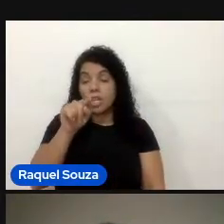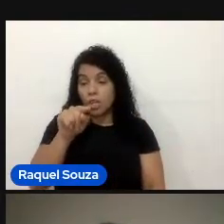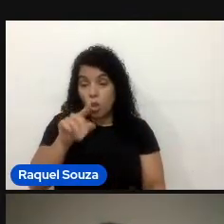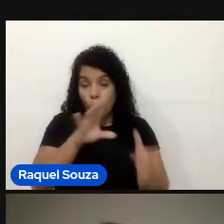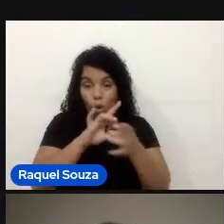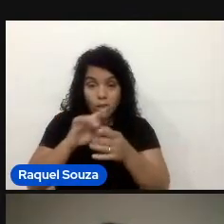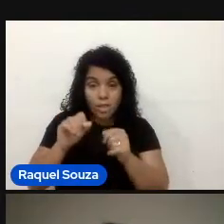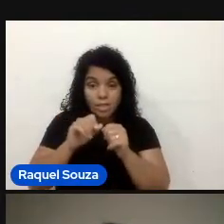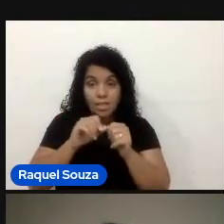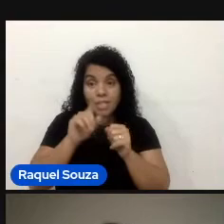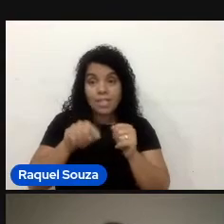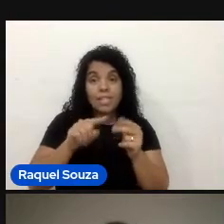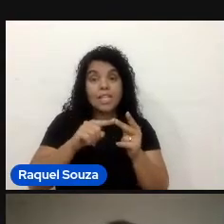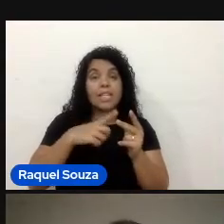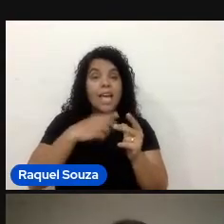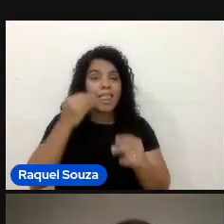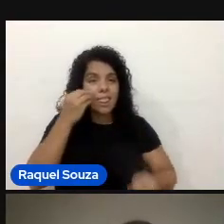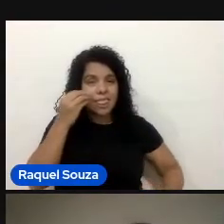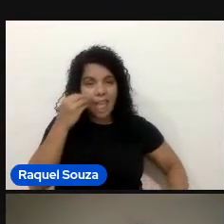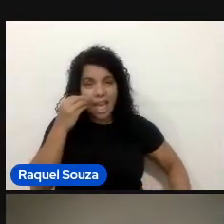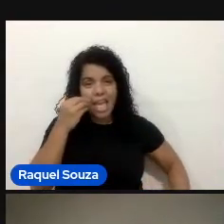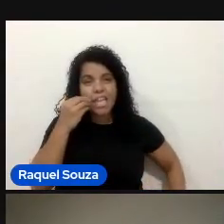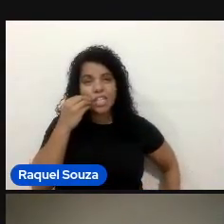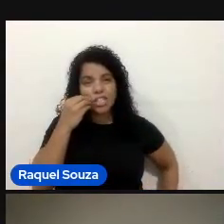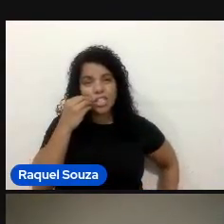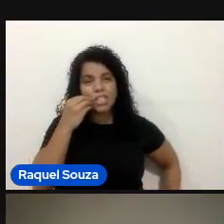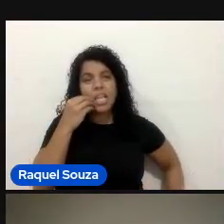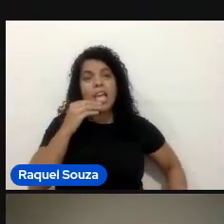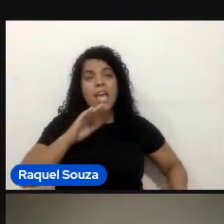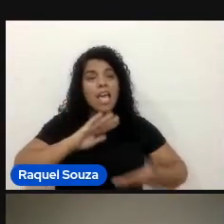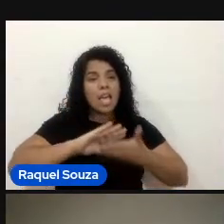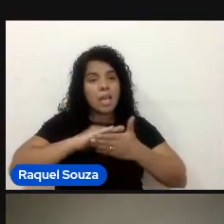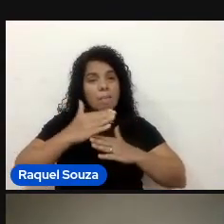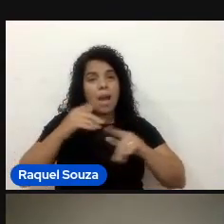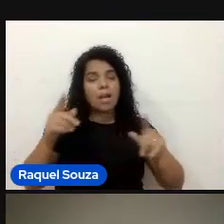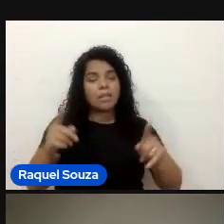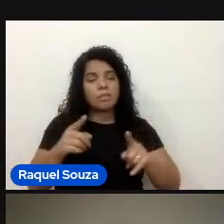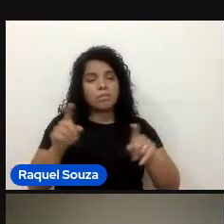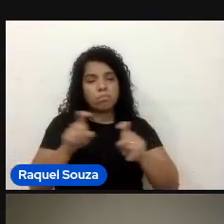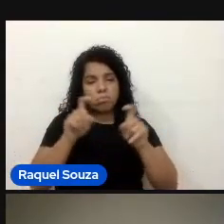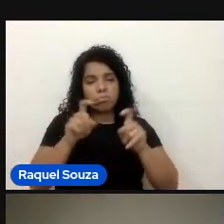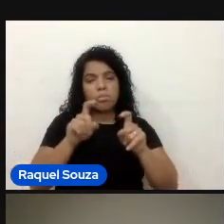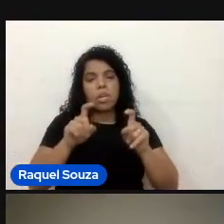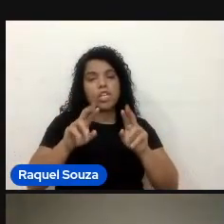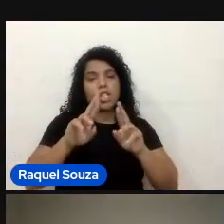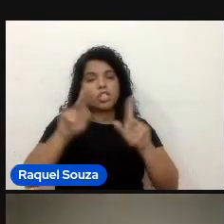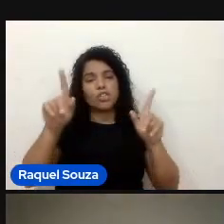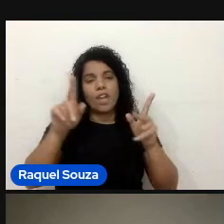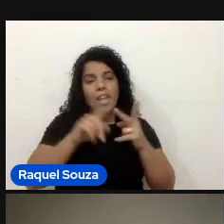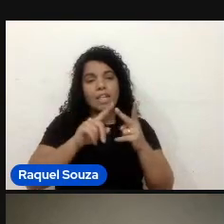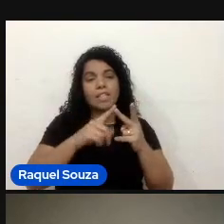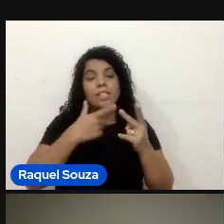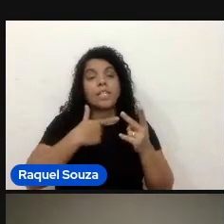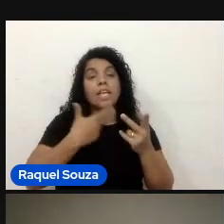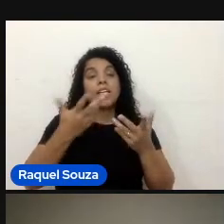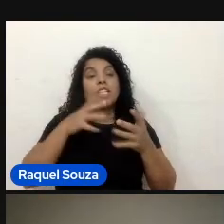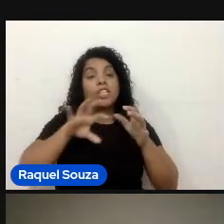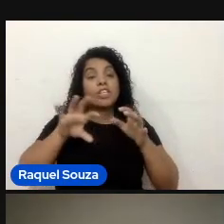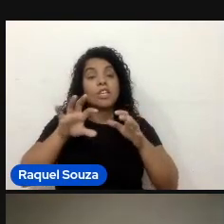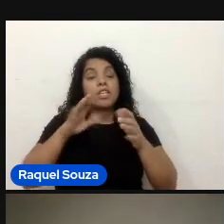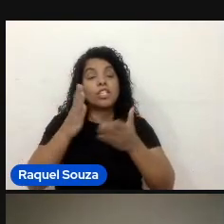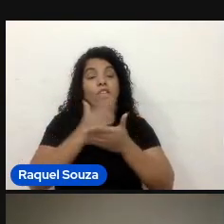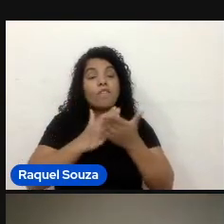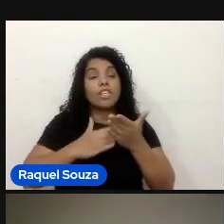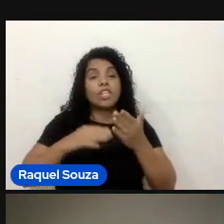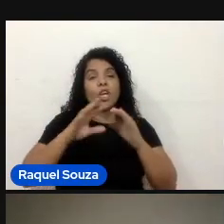testes, em máquinas diferentes, em uma integração contínua, você tem que dividir os arquivos de teste, né. Então o sharding ele